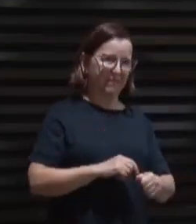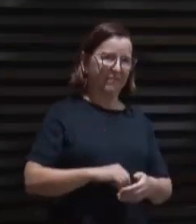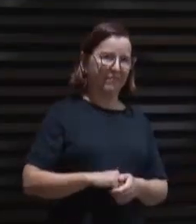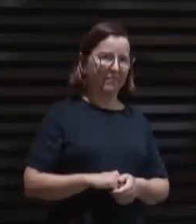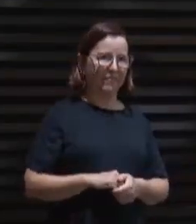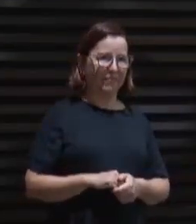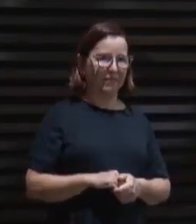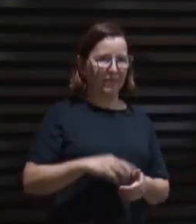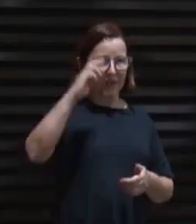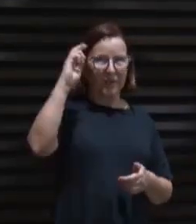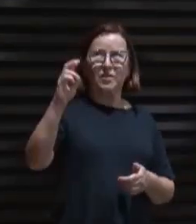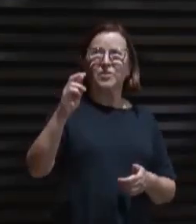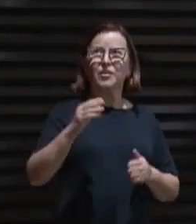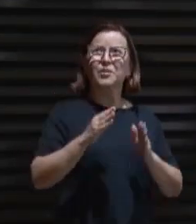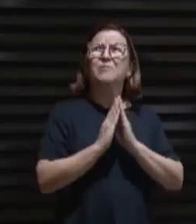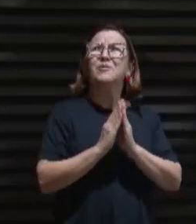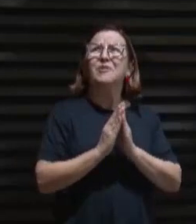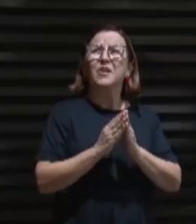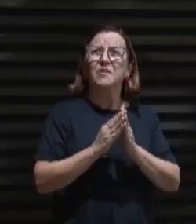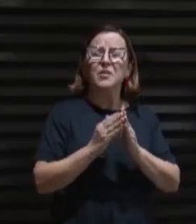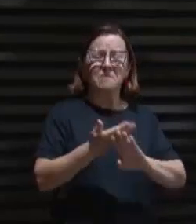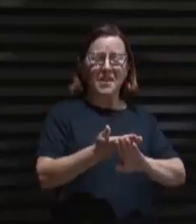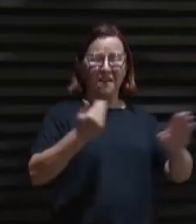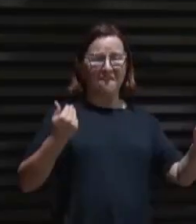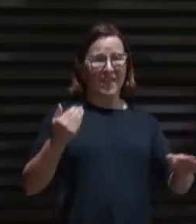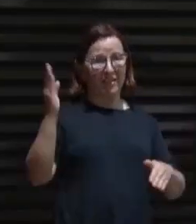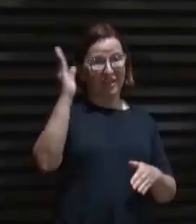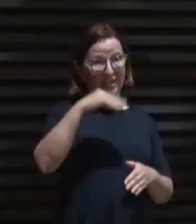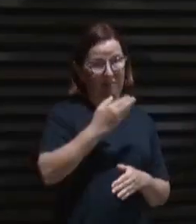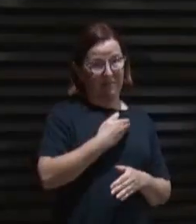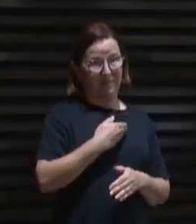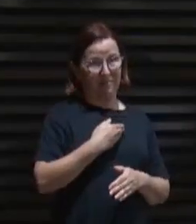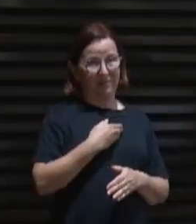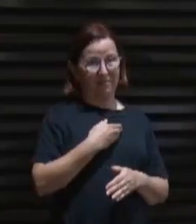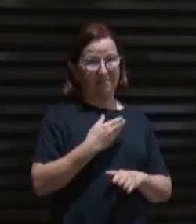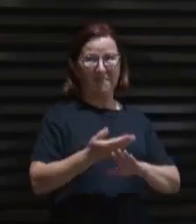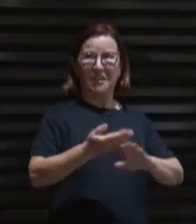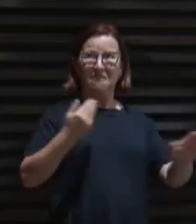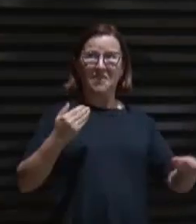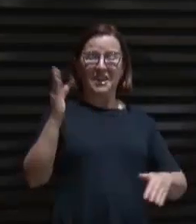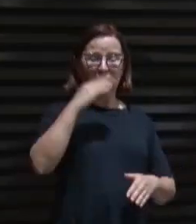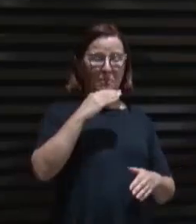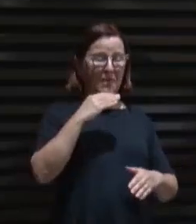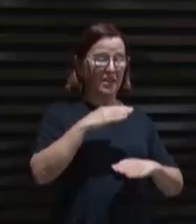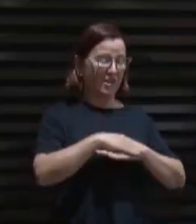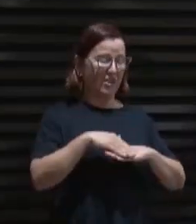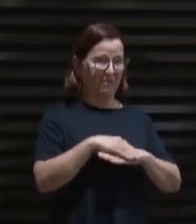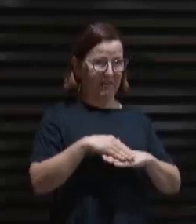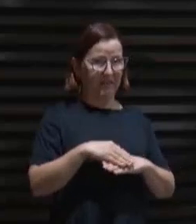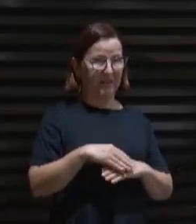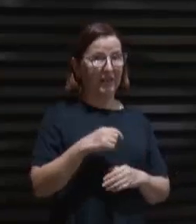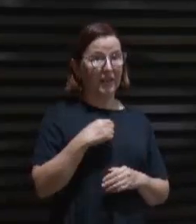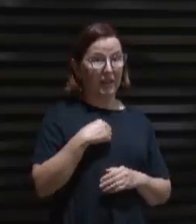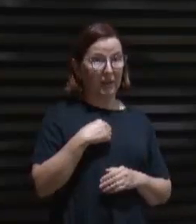Senhor, me livra das más companhias. Me livra das más conversações. Eu tenho uma boca que